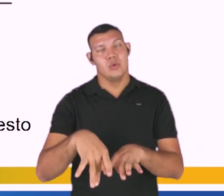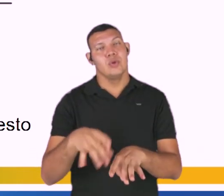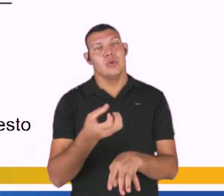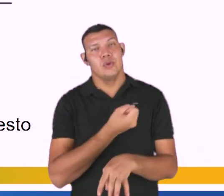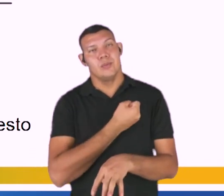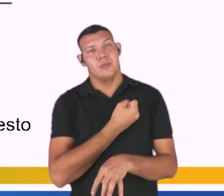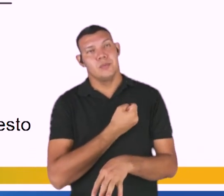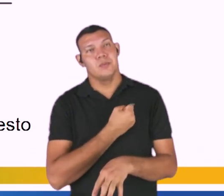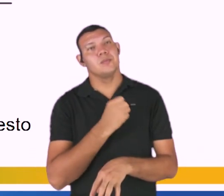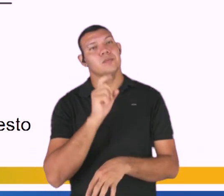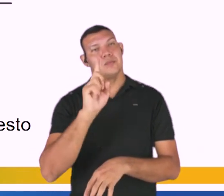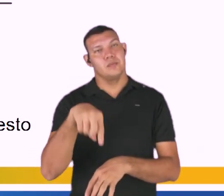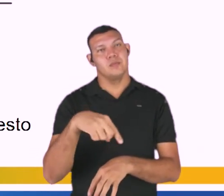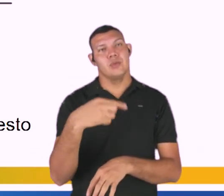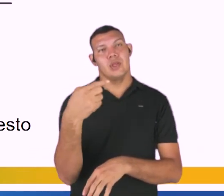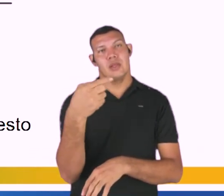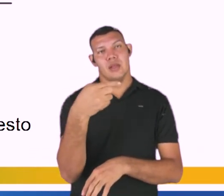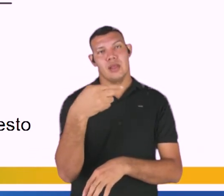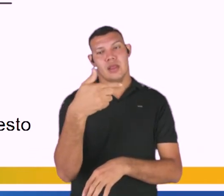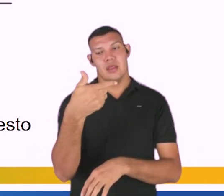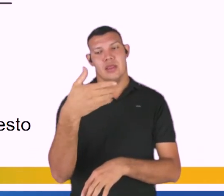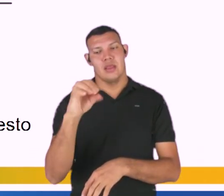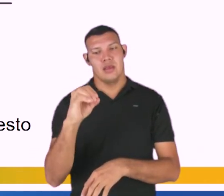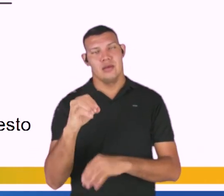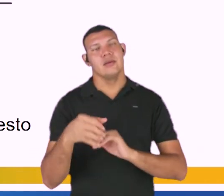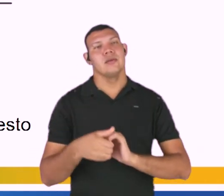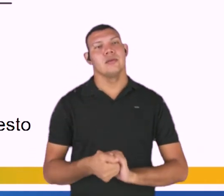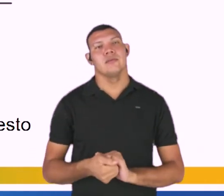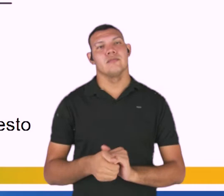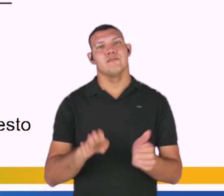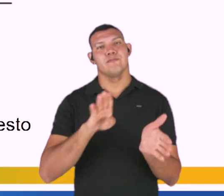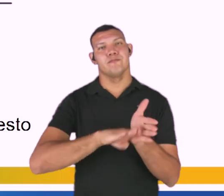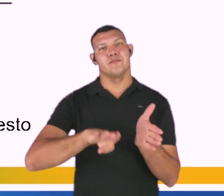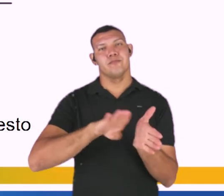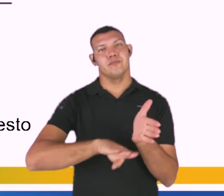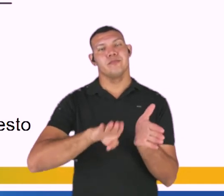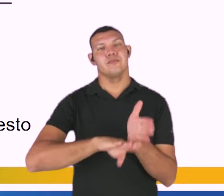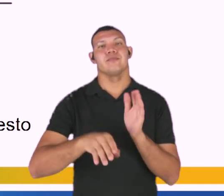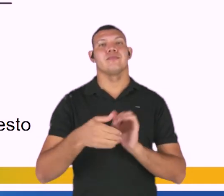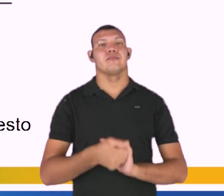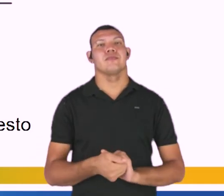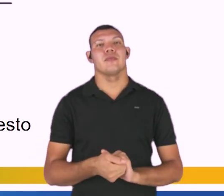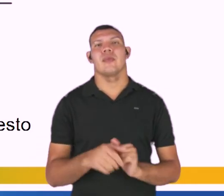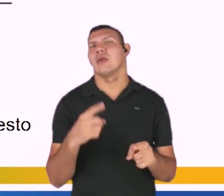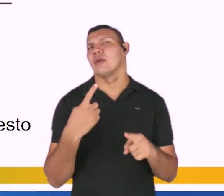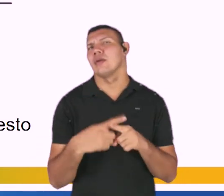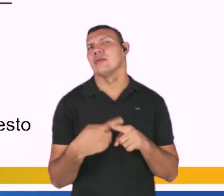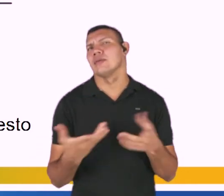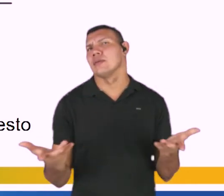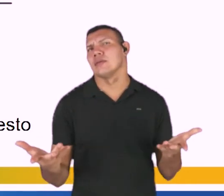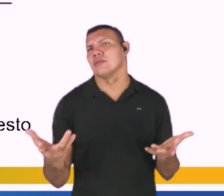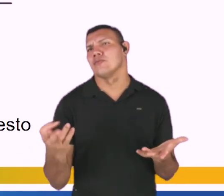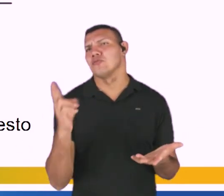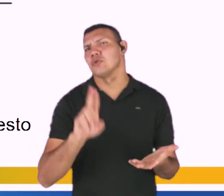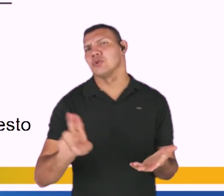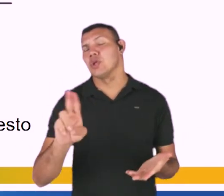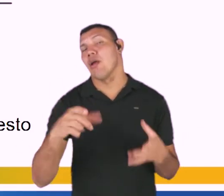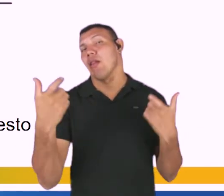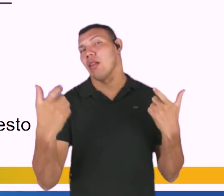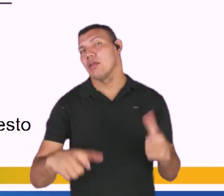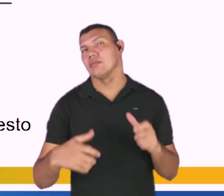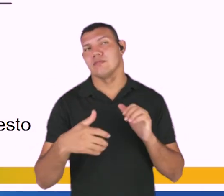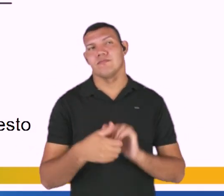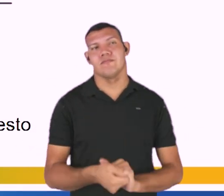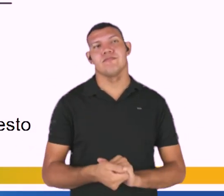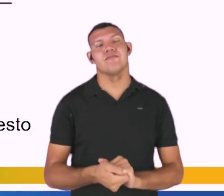e aí quando você Observe o dispositivo prático você vai ver lá o menos 20 para que serve esse menos gente como eu falei anteriormente